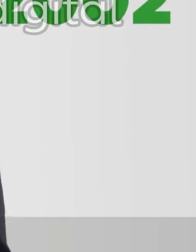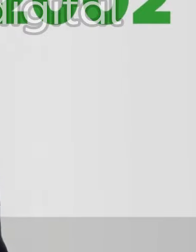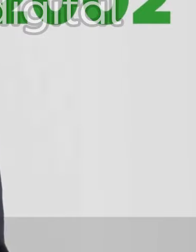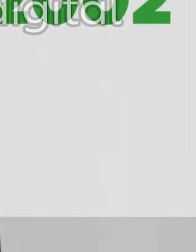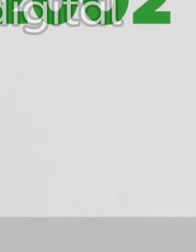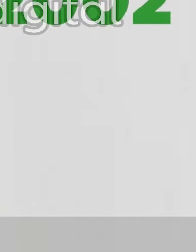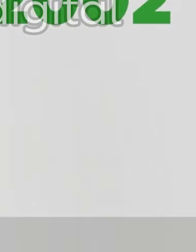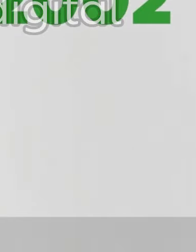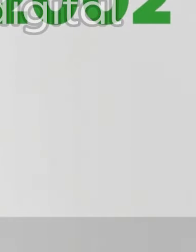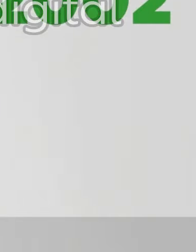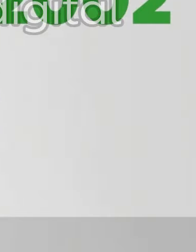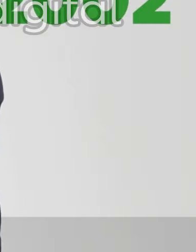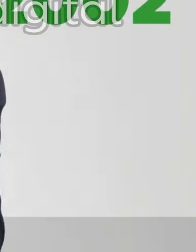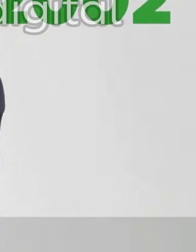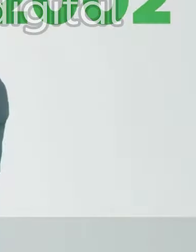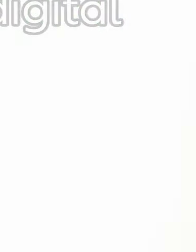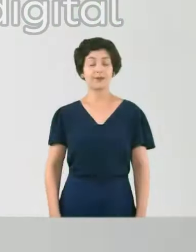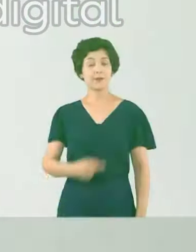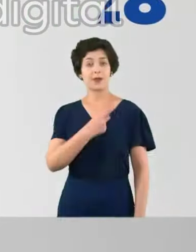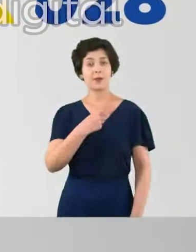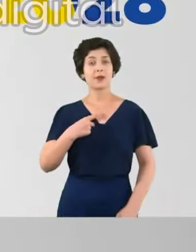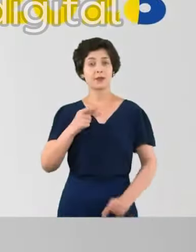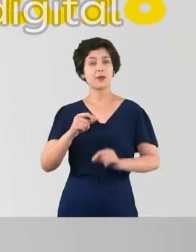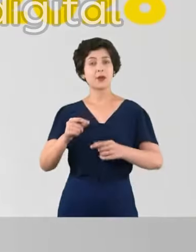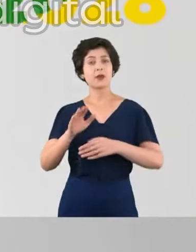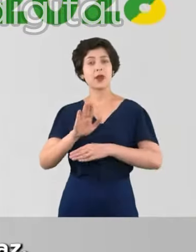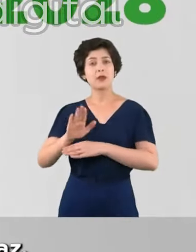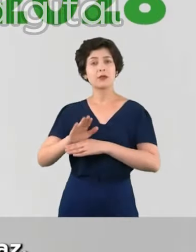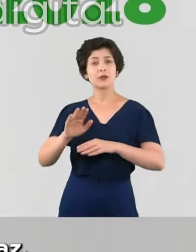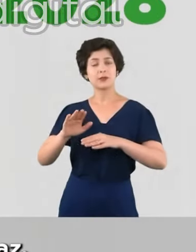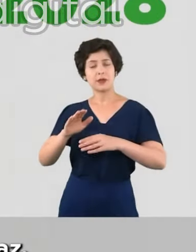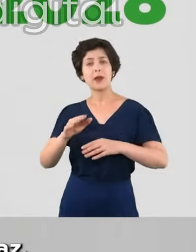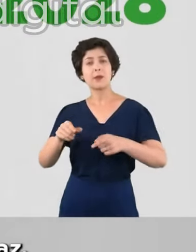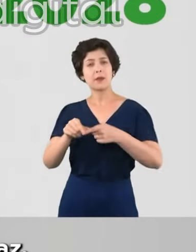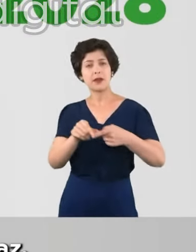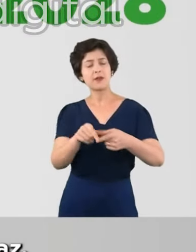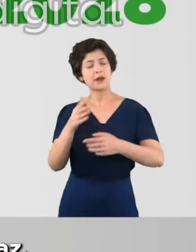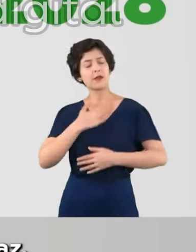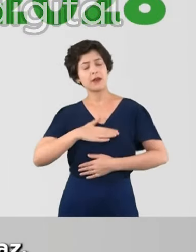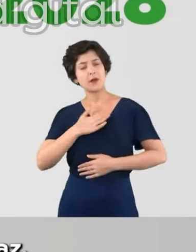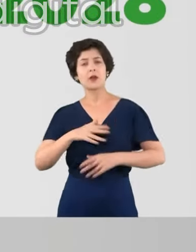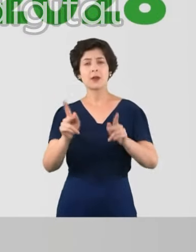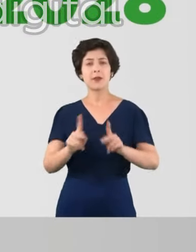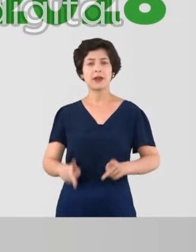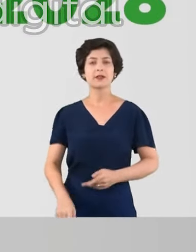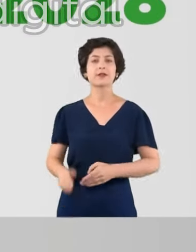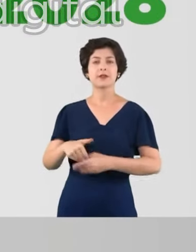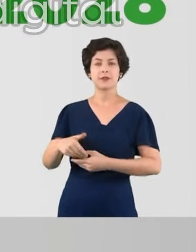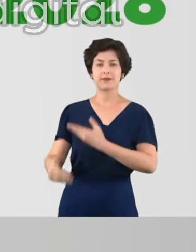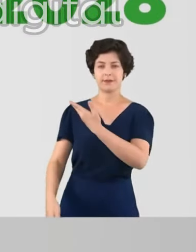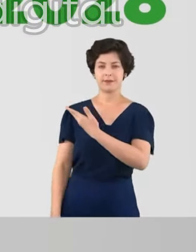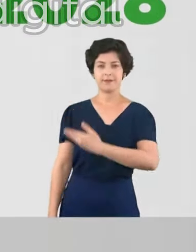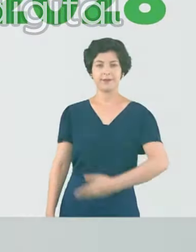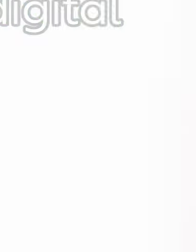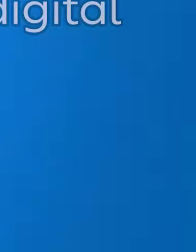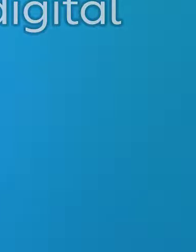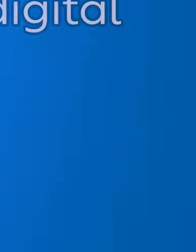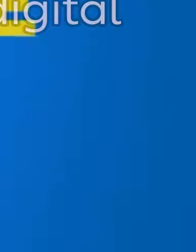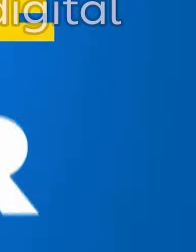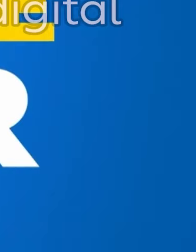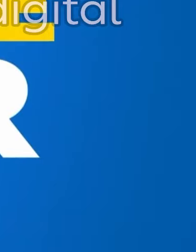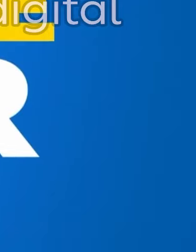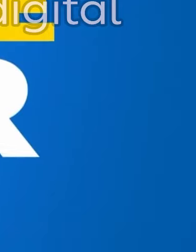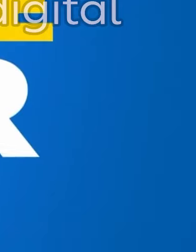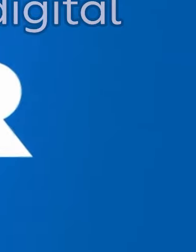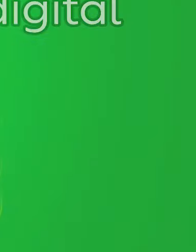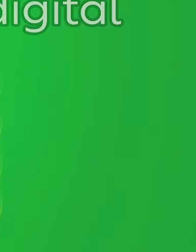Vieira, 22-002. Sou o pastor Kersley Peterson. Comigo, a periferia voltará a dormir em paz. 22-0-28. Vigia a crente. Isso